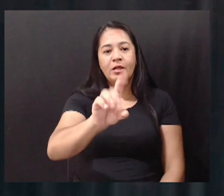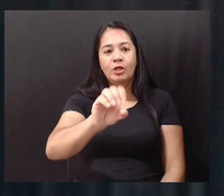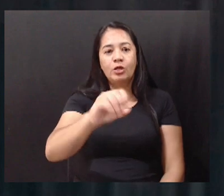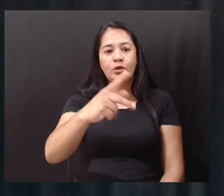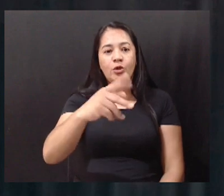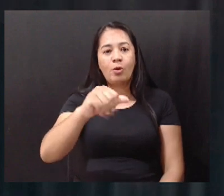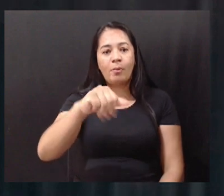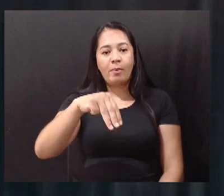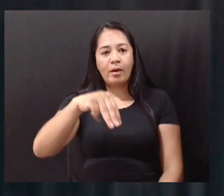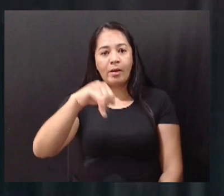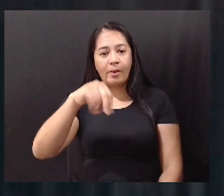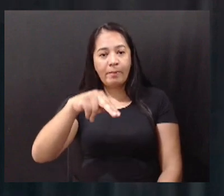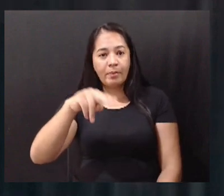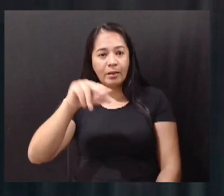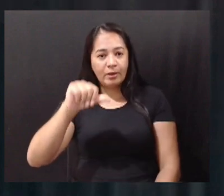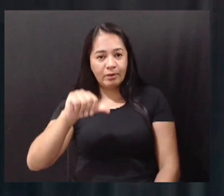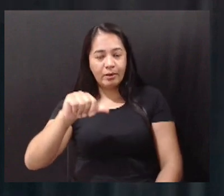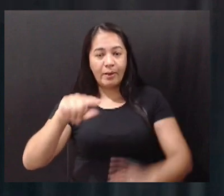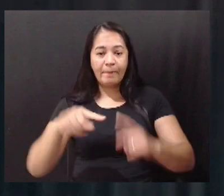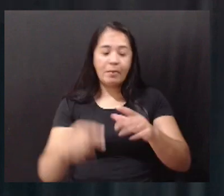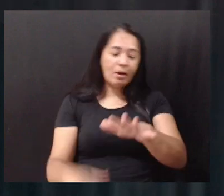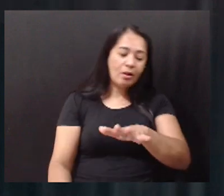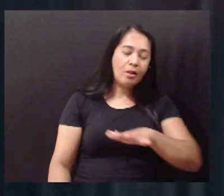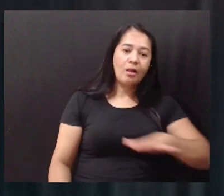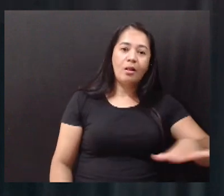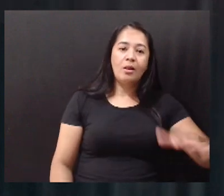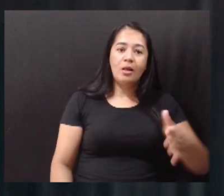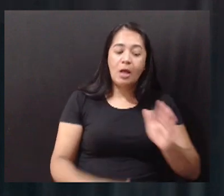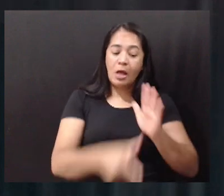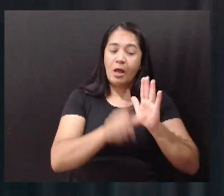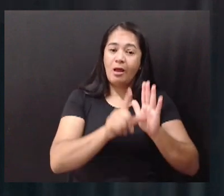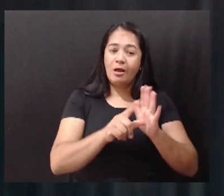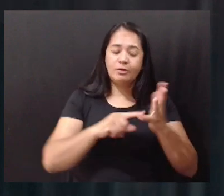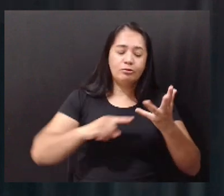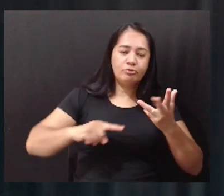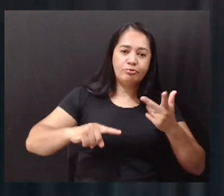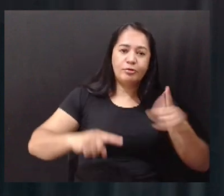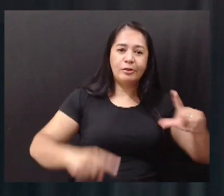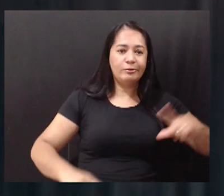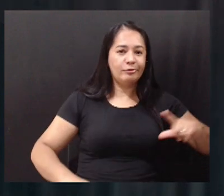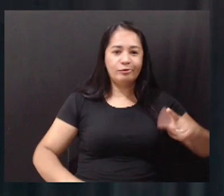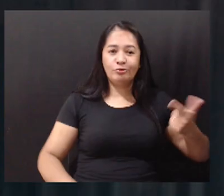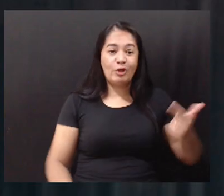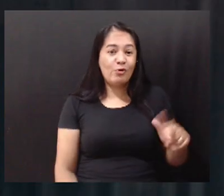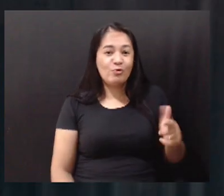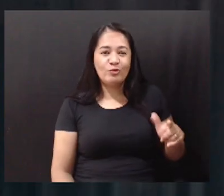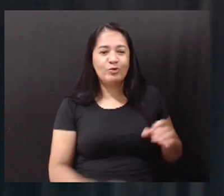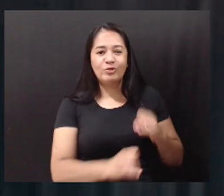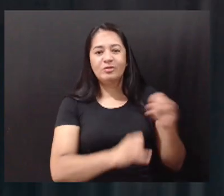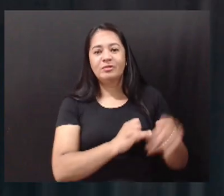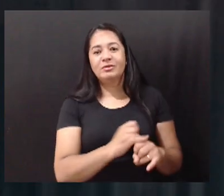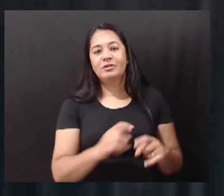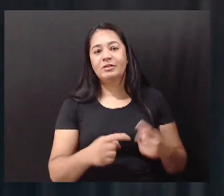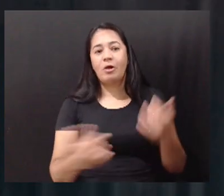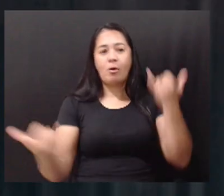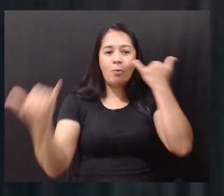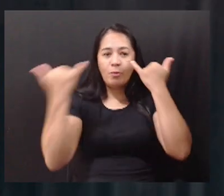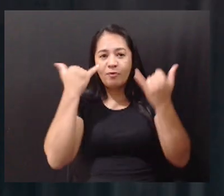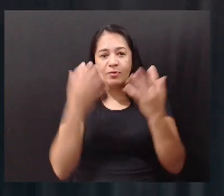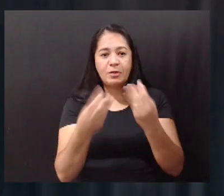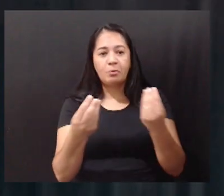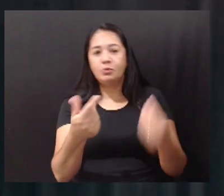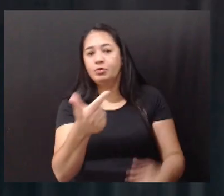mundo, antes da gente ter todos esses avanços digitais, a gente não tinha tanta informação, tanto